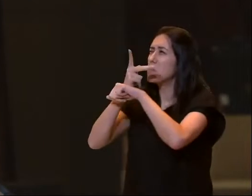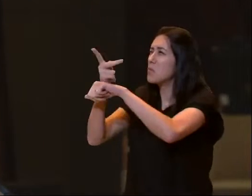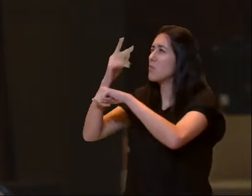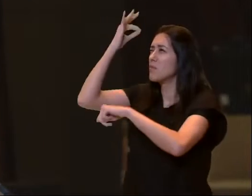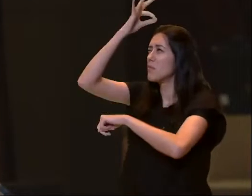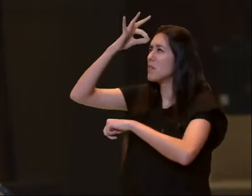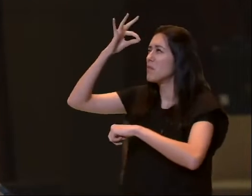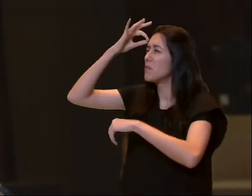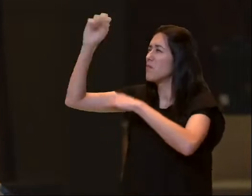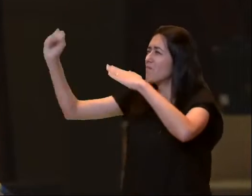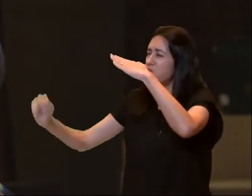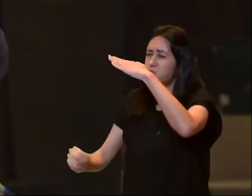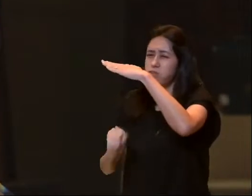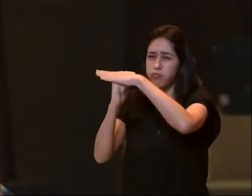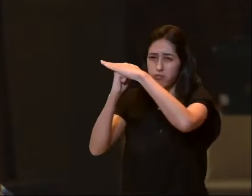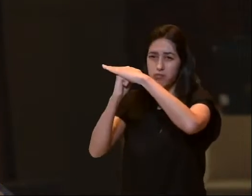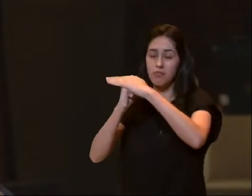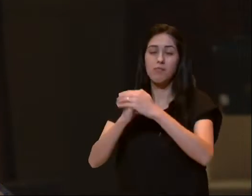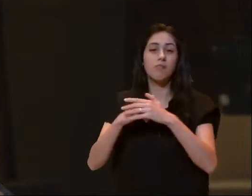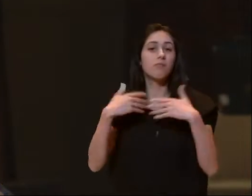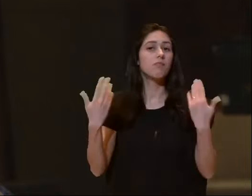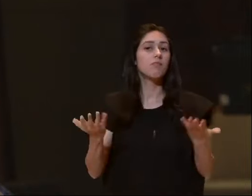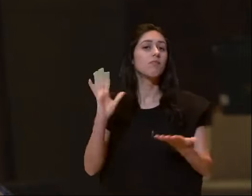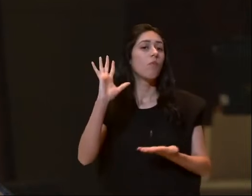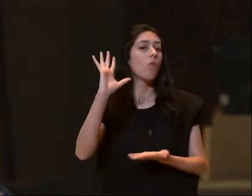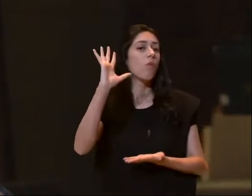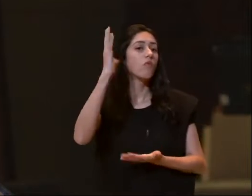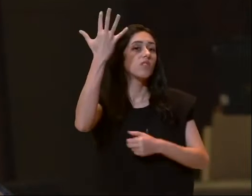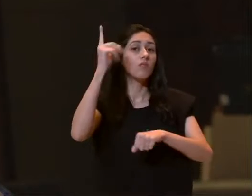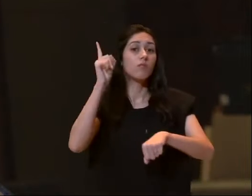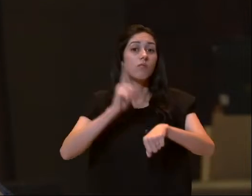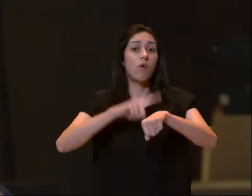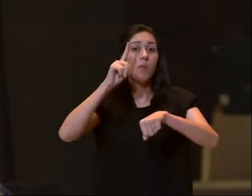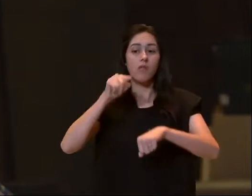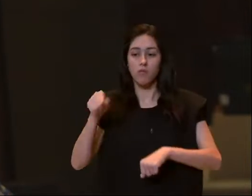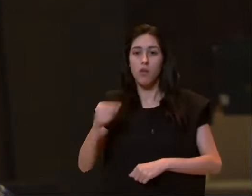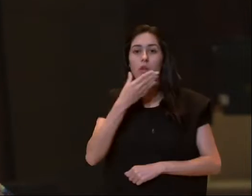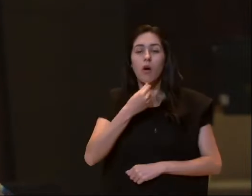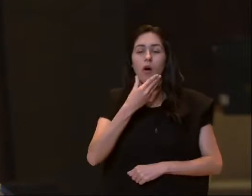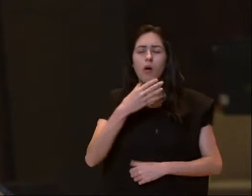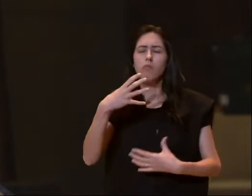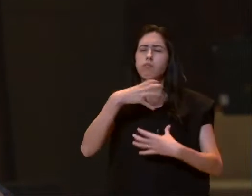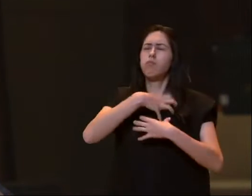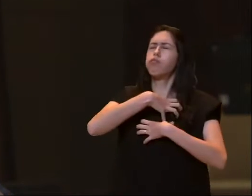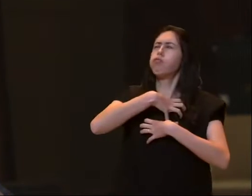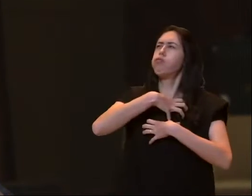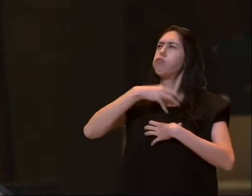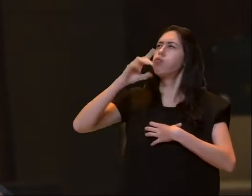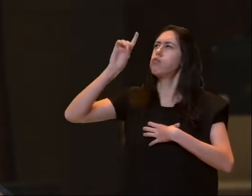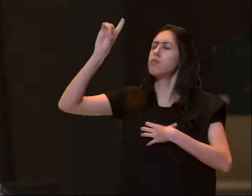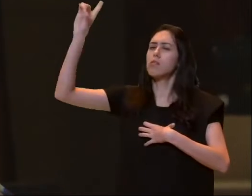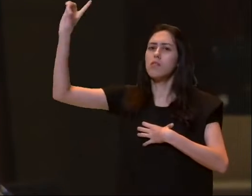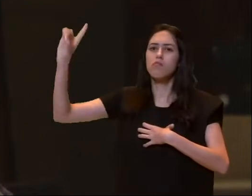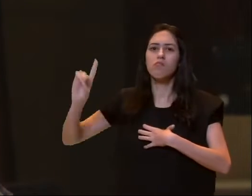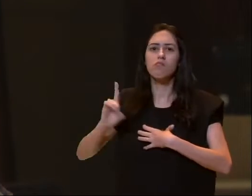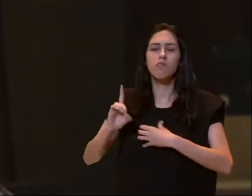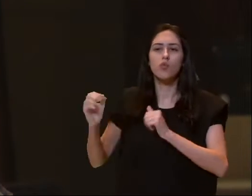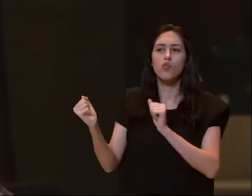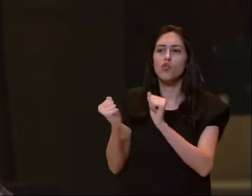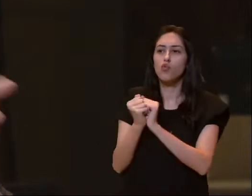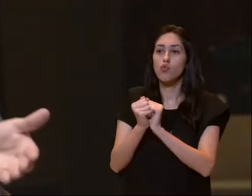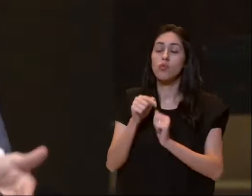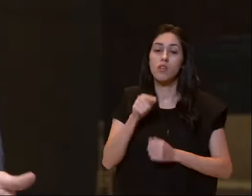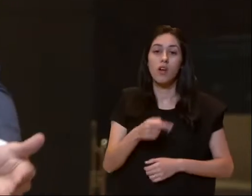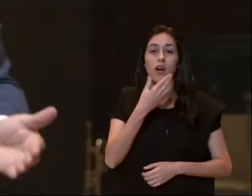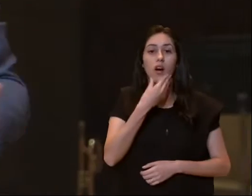Espírito. E em determinado momento a mão do Senhor veio sobre ele. Deus o visitou. E ele disse: olha,